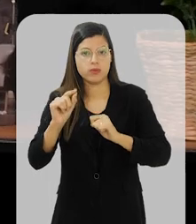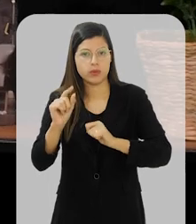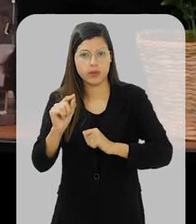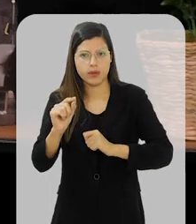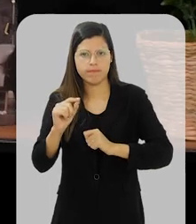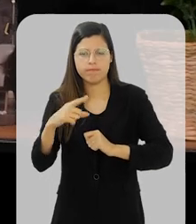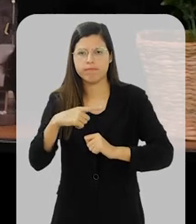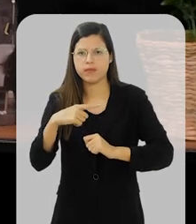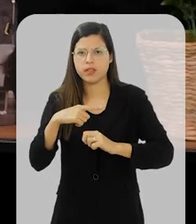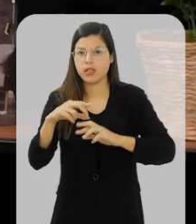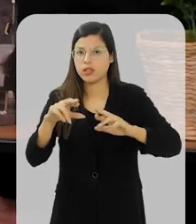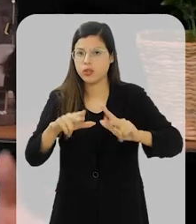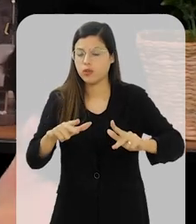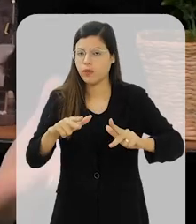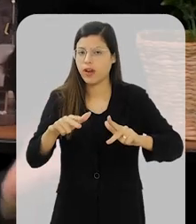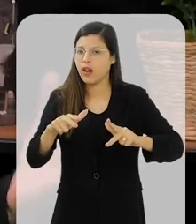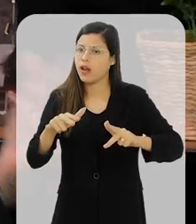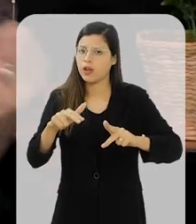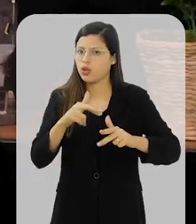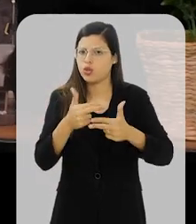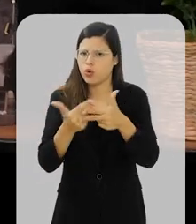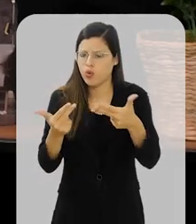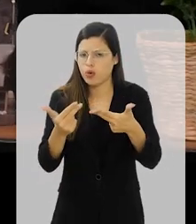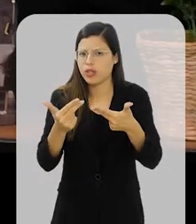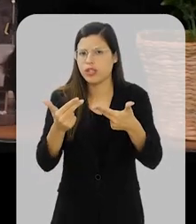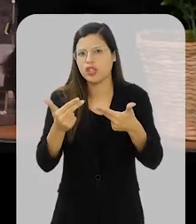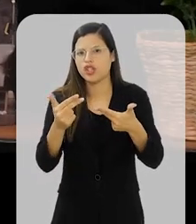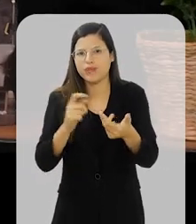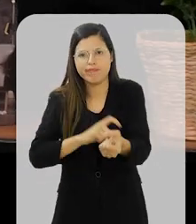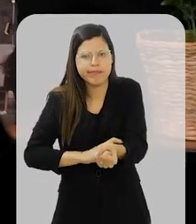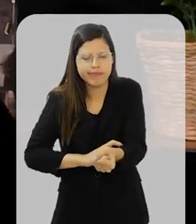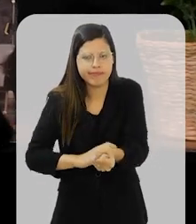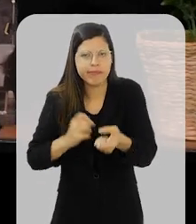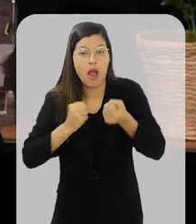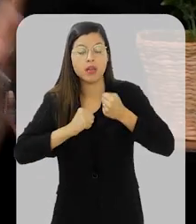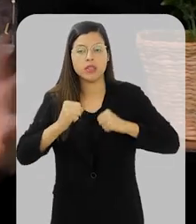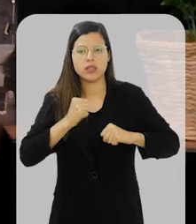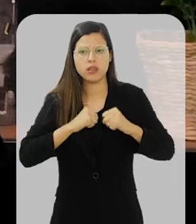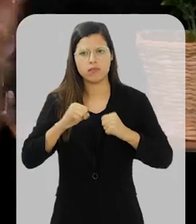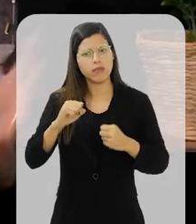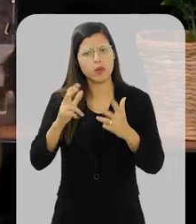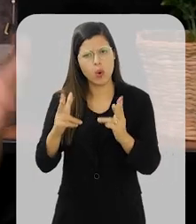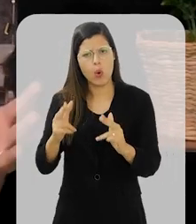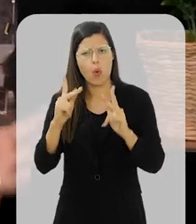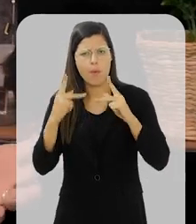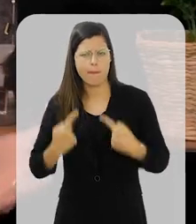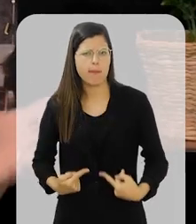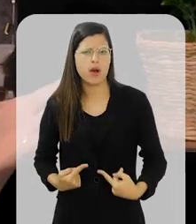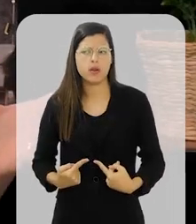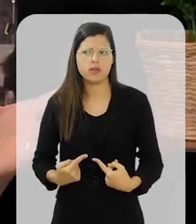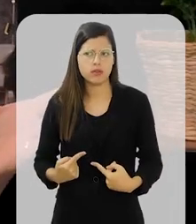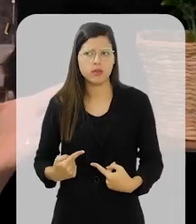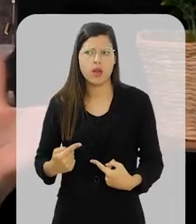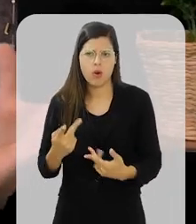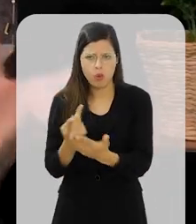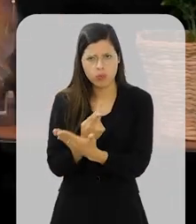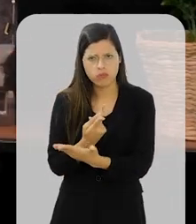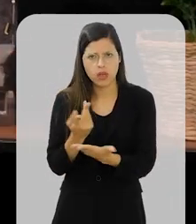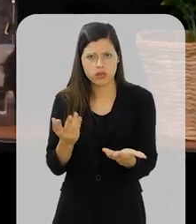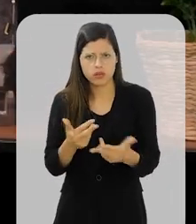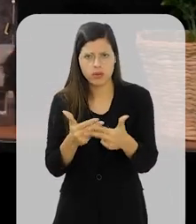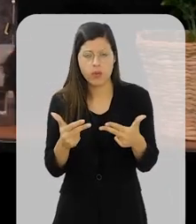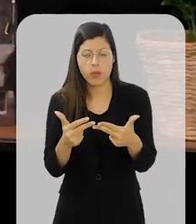Tem diferentes situações de estresse, que é o que acontece com os seres humanos, né? Nós estamos submetidos diariamente a situações de estresse e o